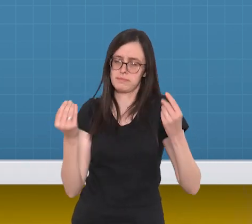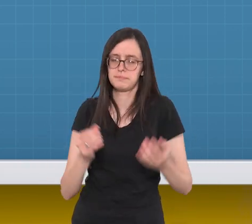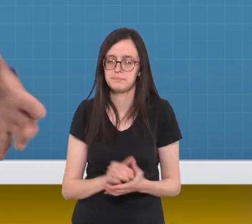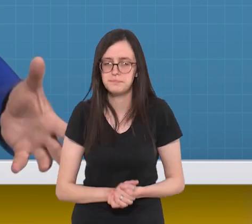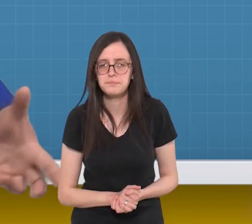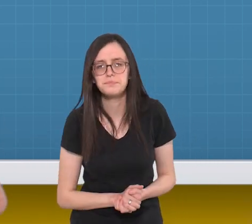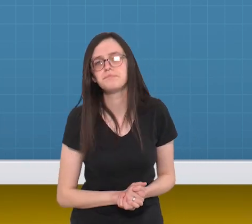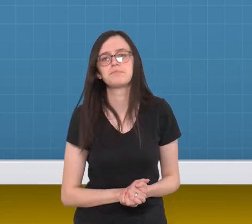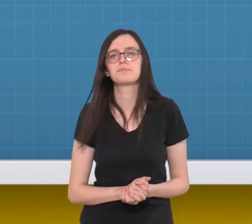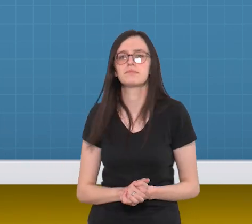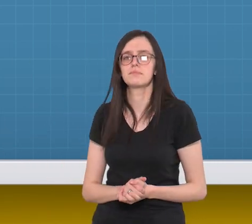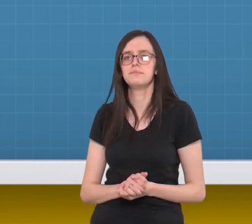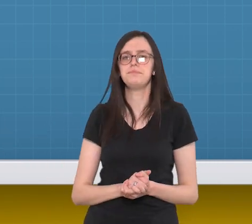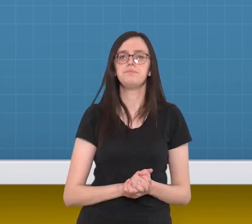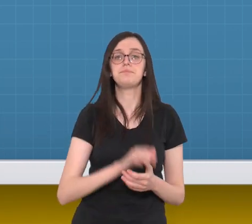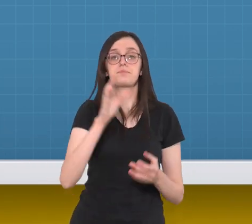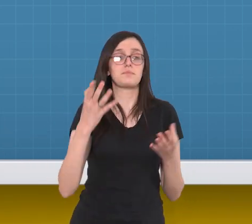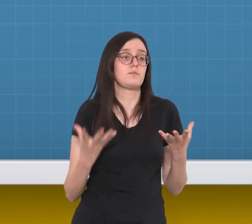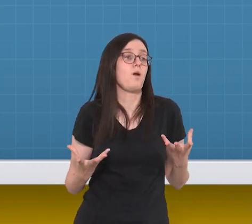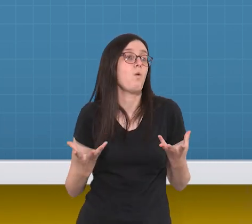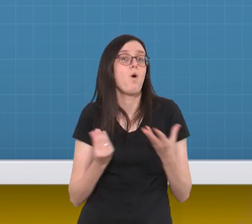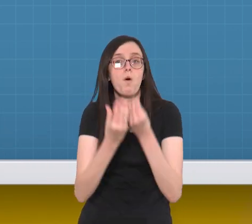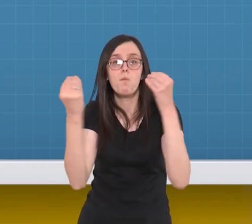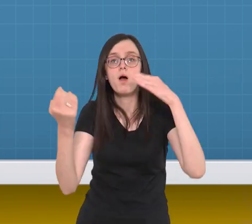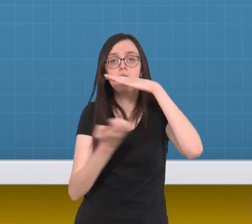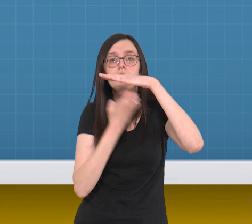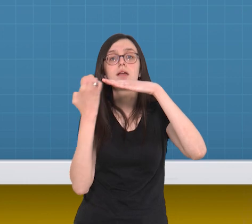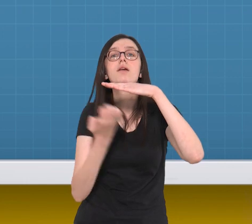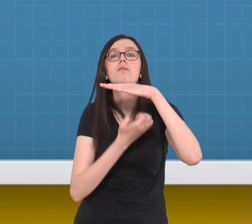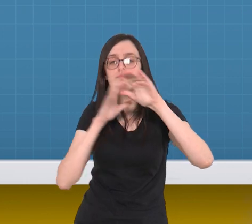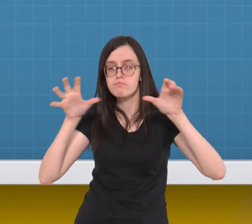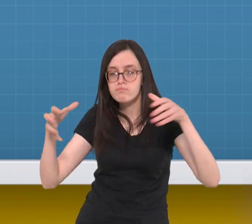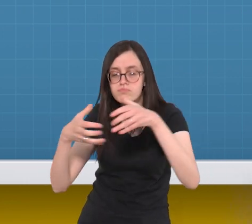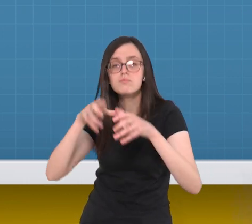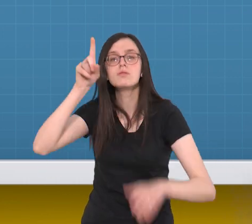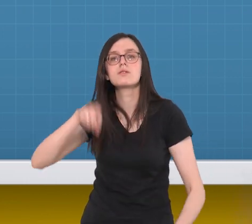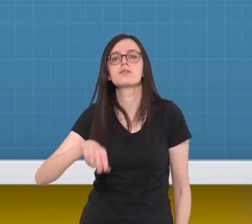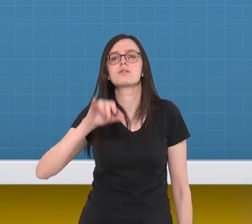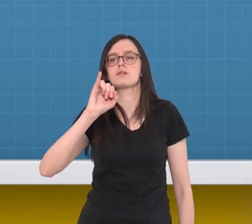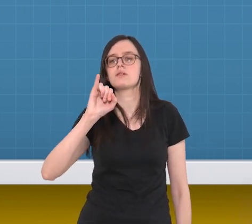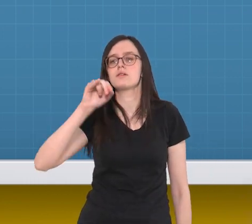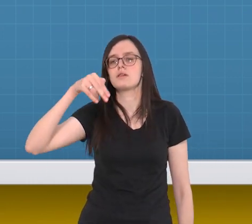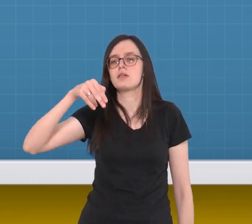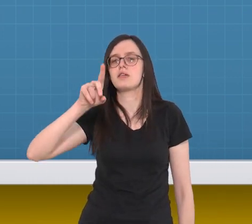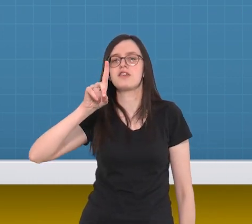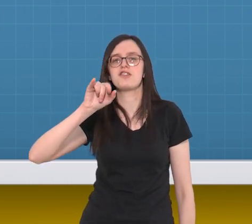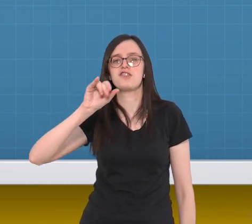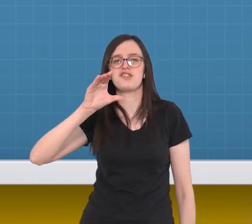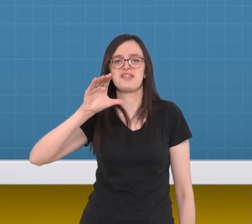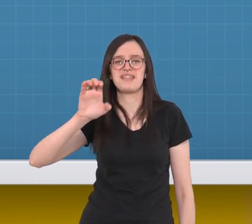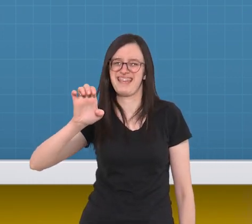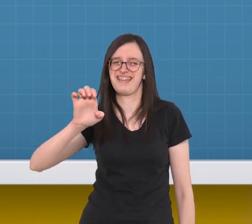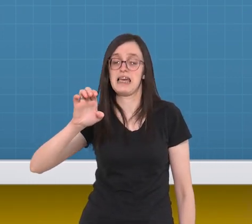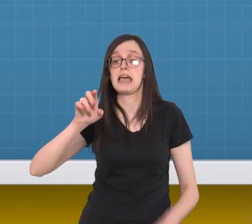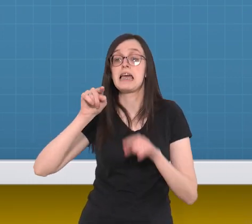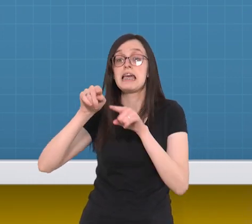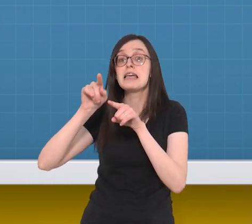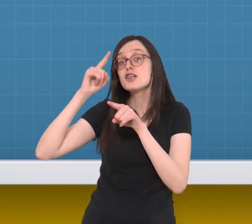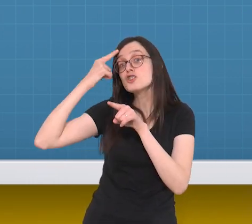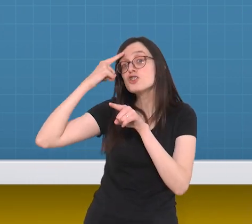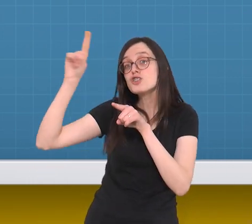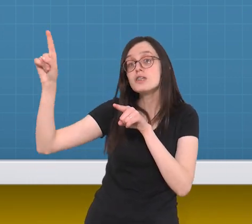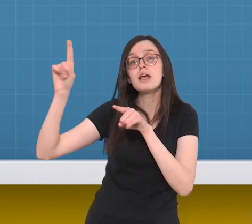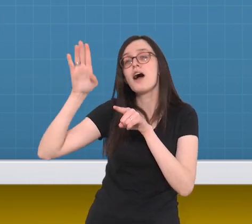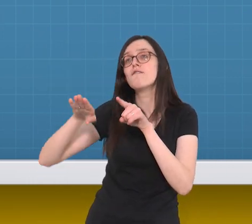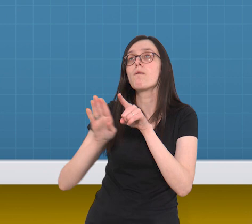bem, um conjunto grande de empresas formam um índice, e se esse índice diário aumenta